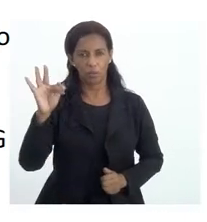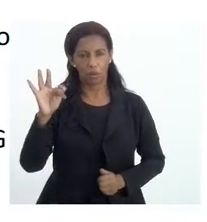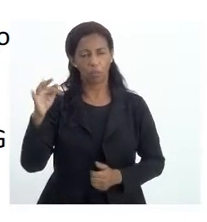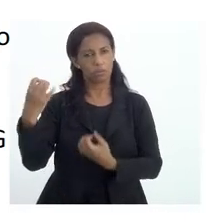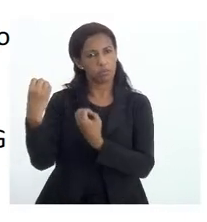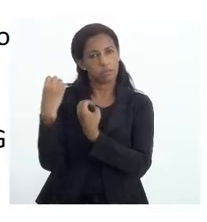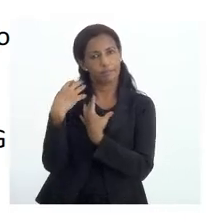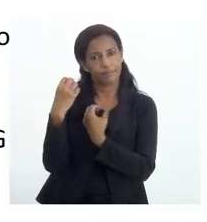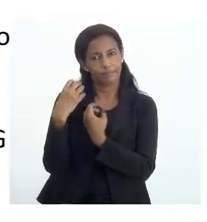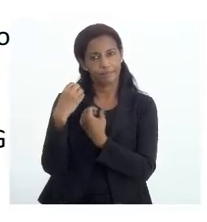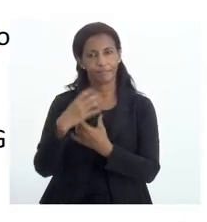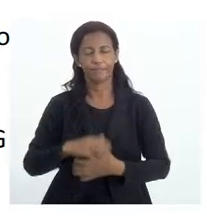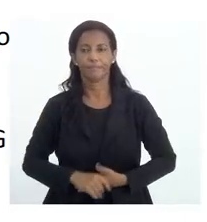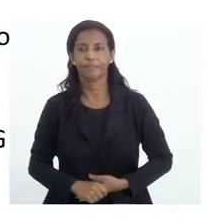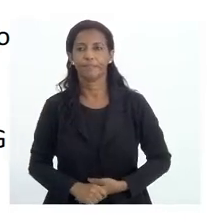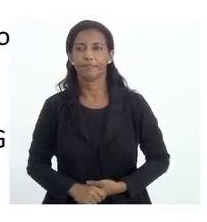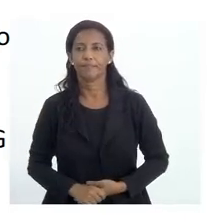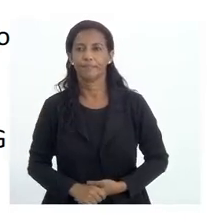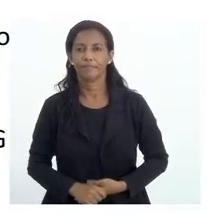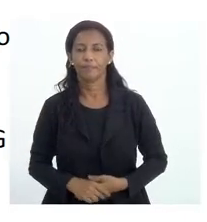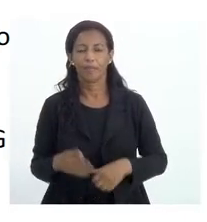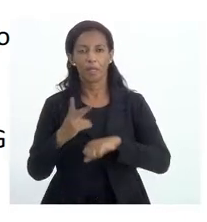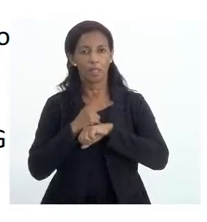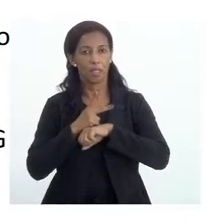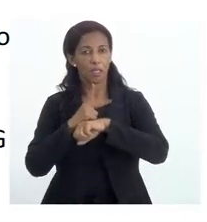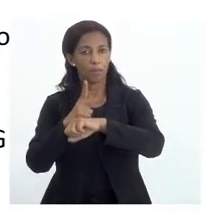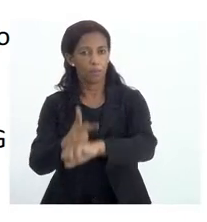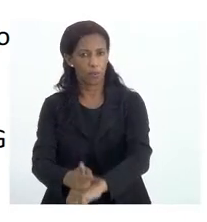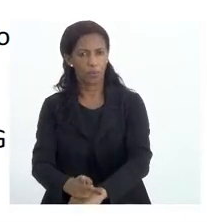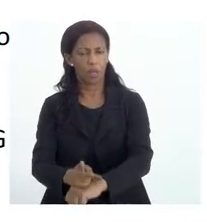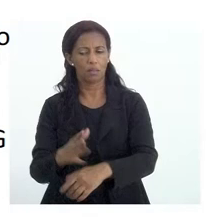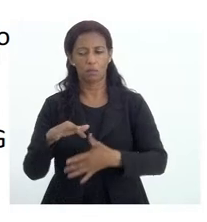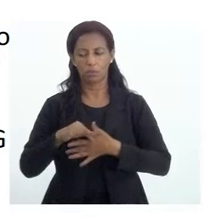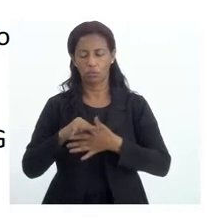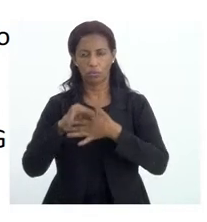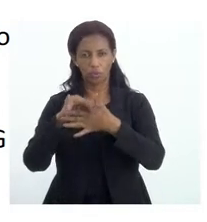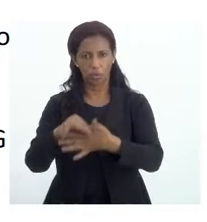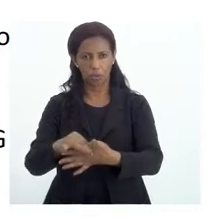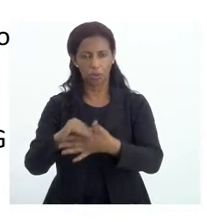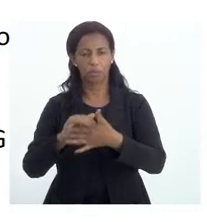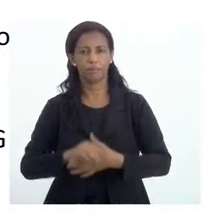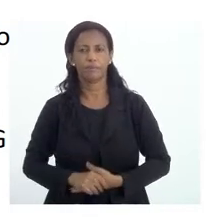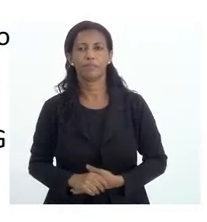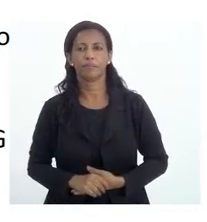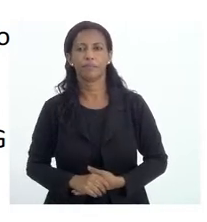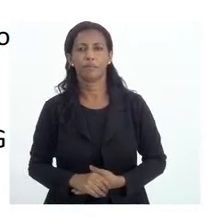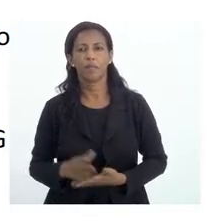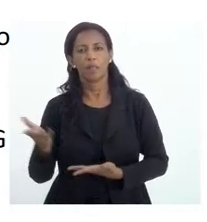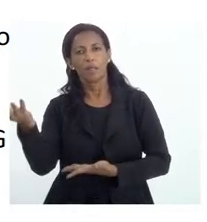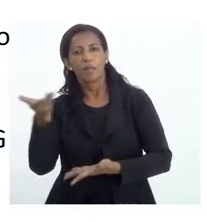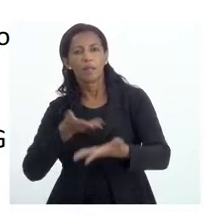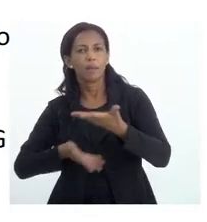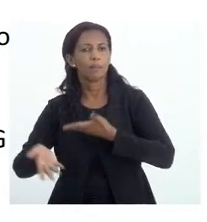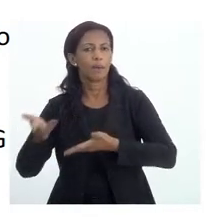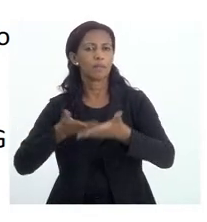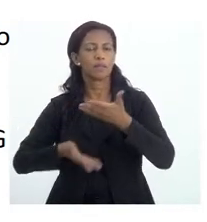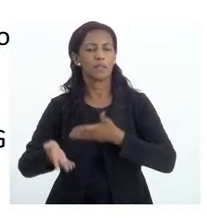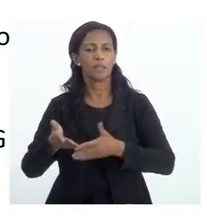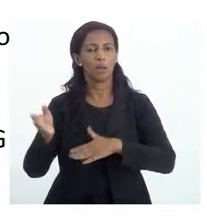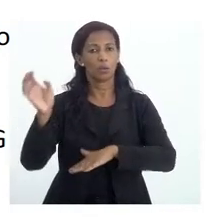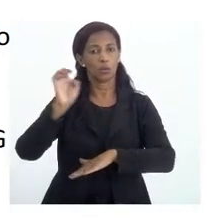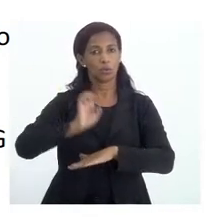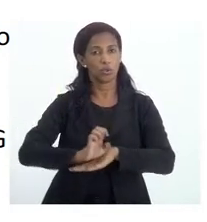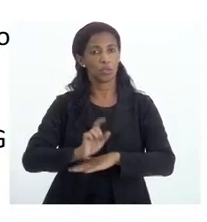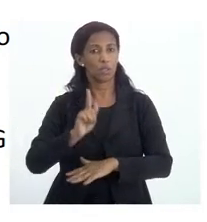orientou que buscasse, através dos nossos representantes e em parceria com o Estado de Goiás,